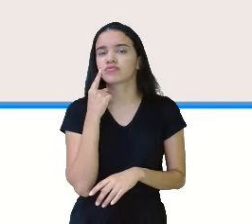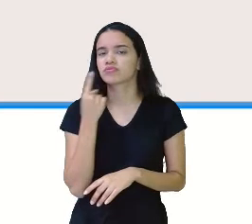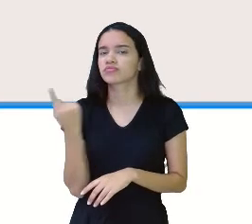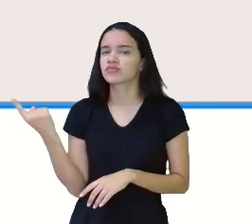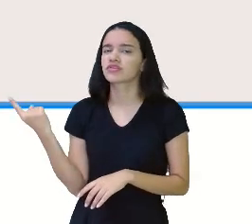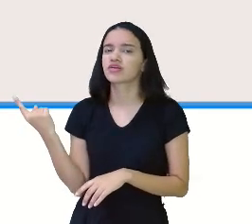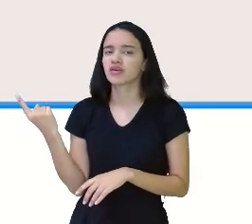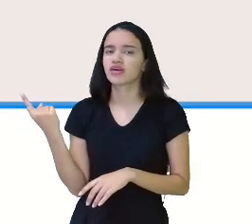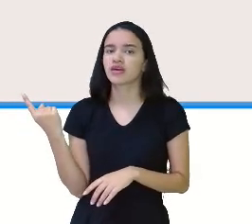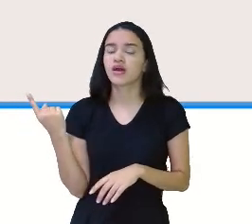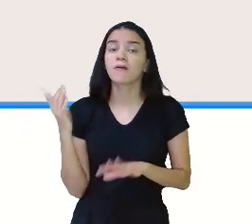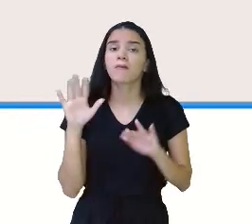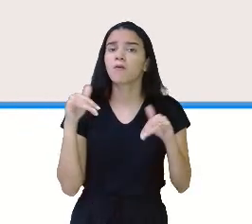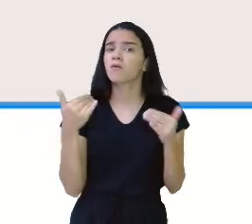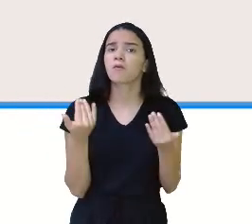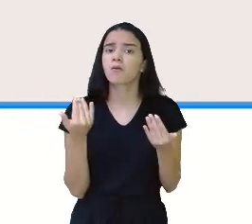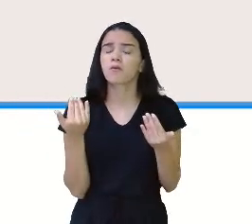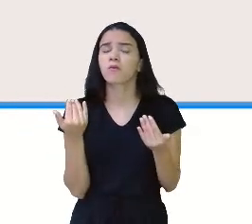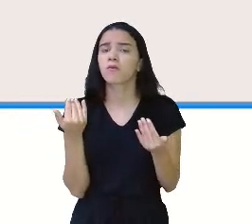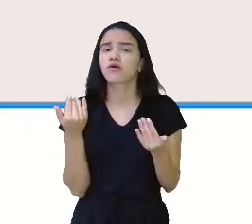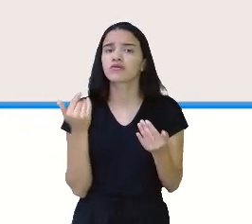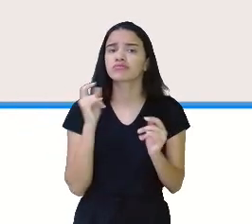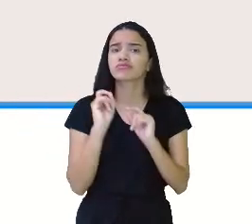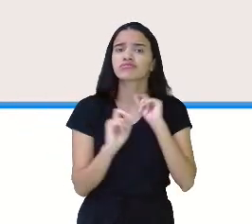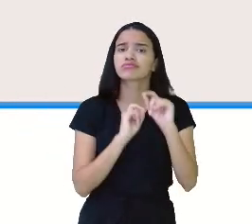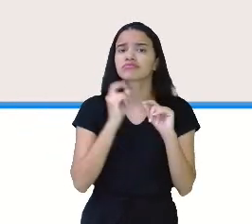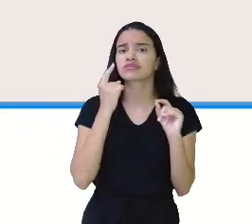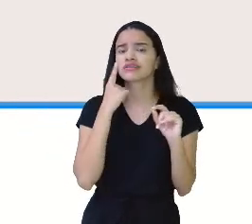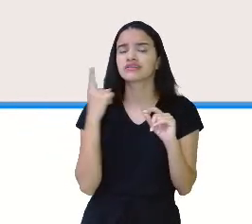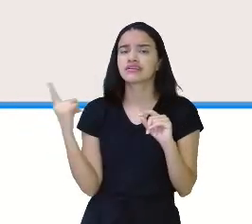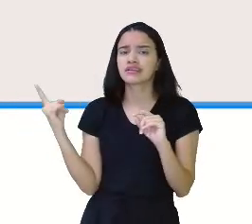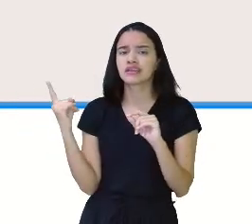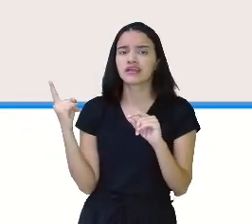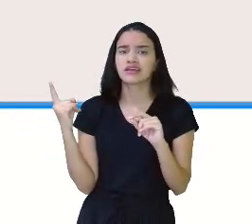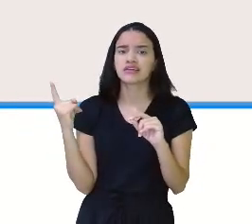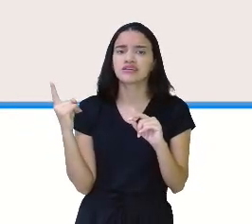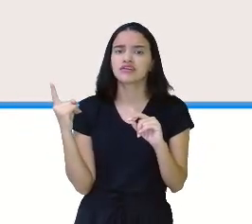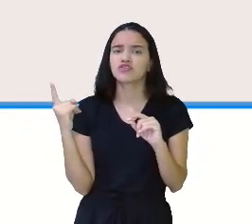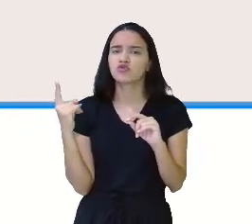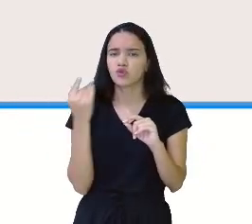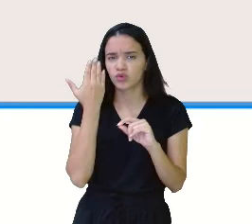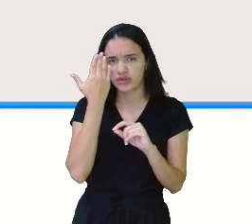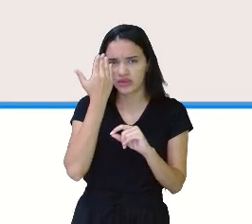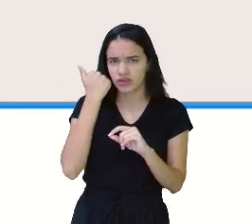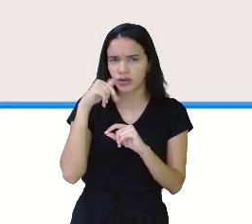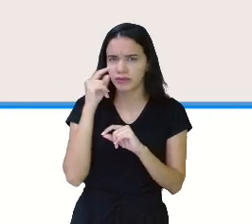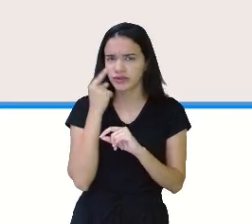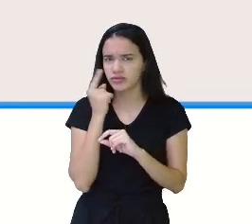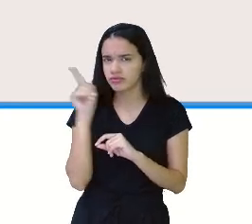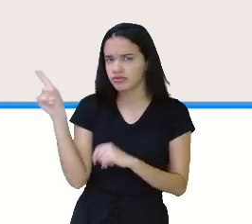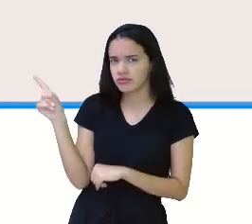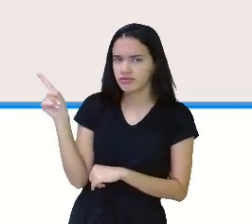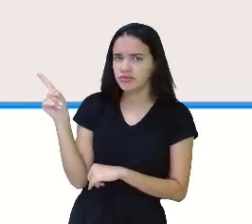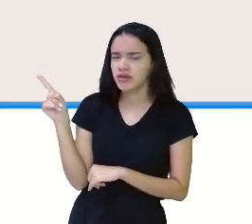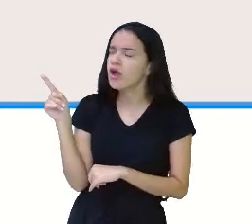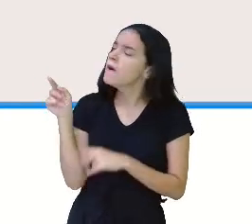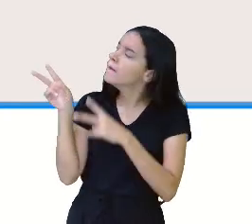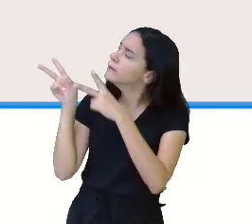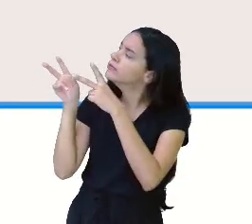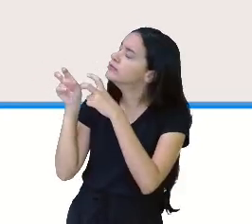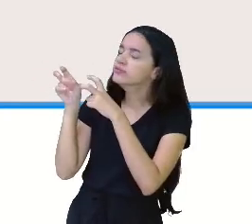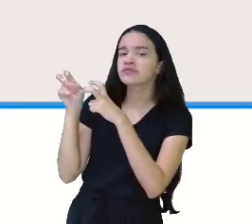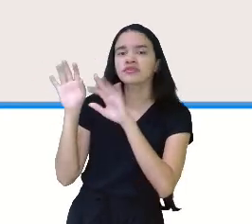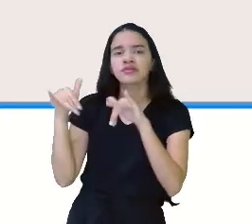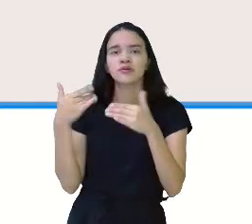se deparam, qual é a mensagem contida neste sinal de trânsito? Será que vocês sabem? Contem aí para mim. Observe o sinal